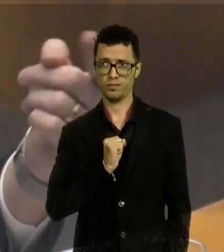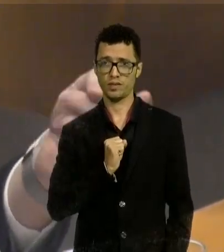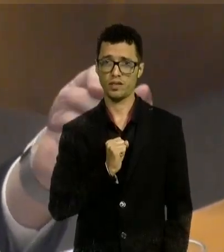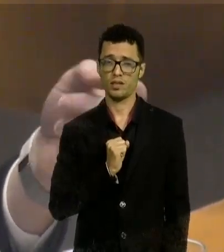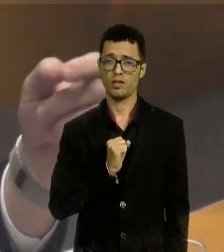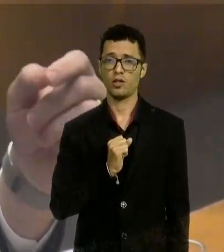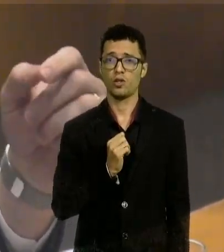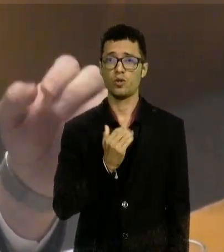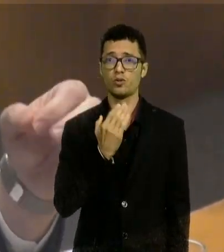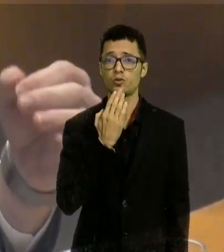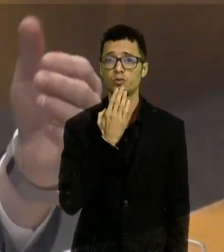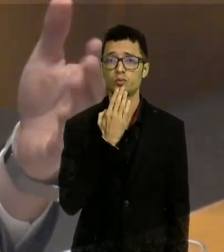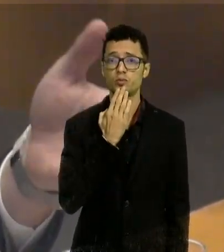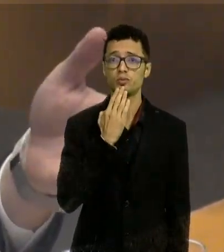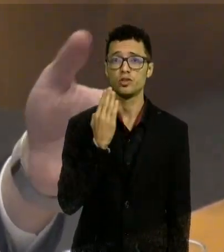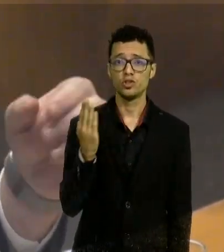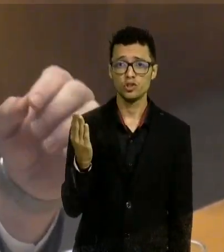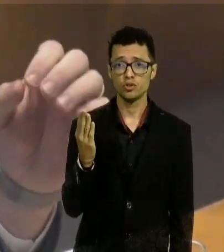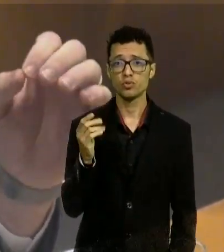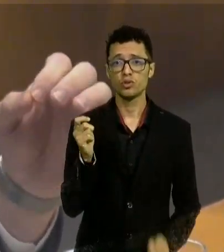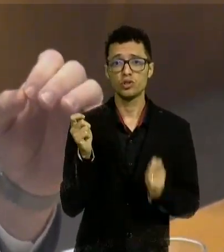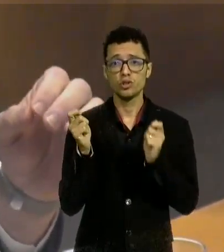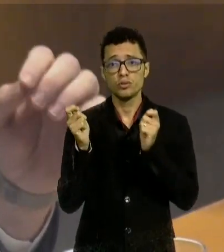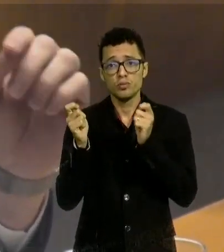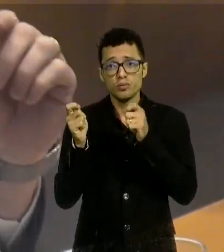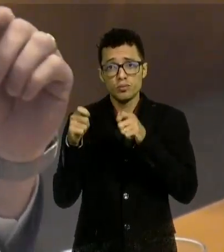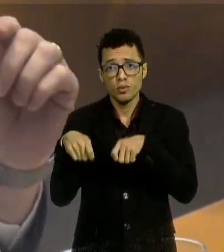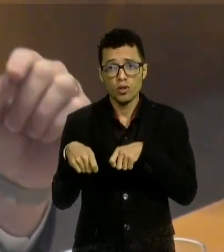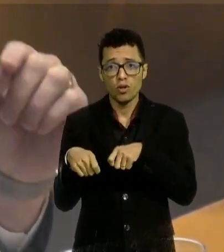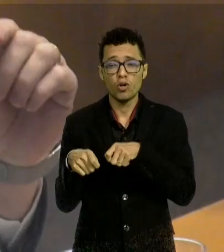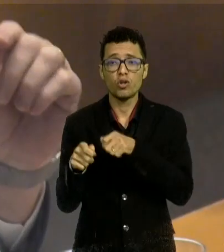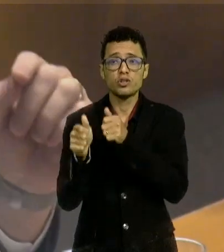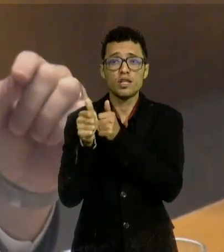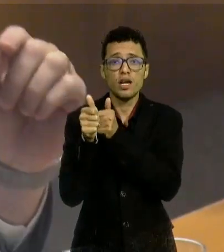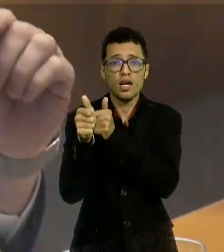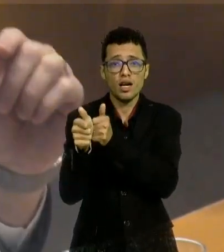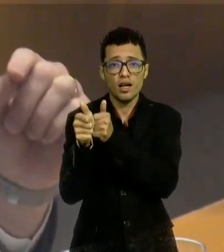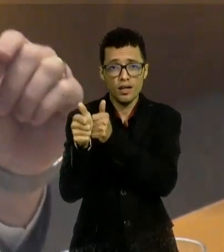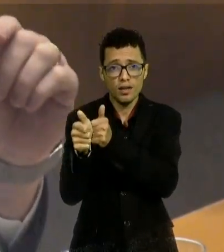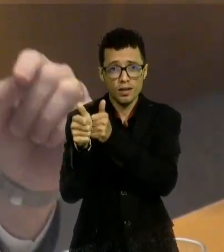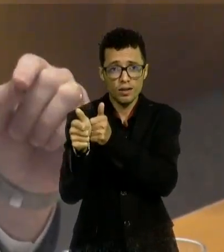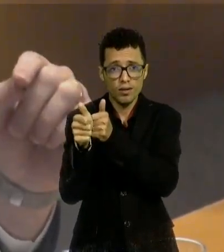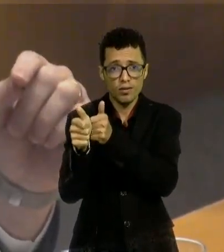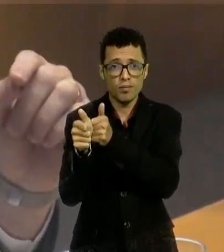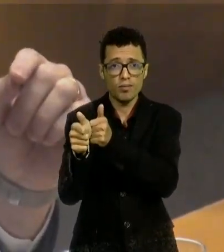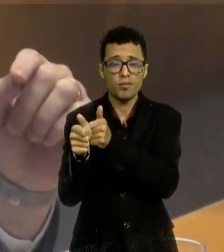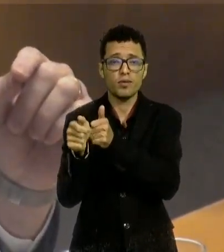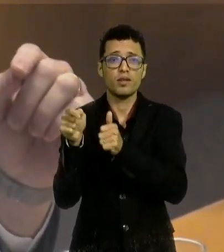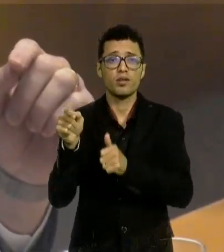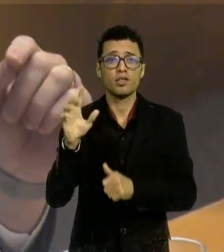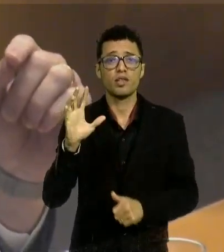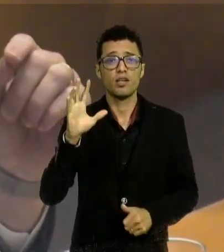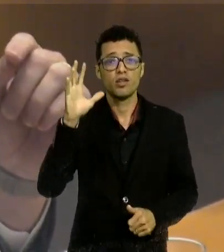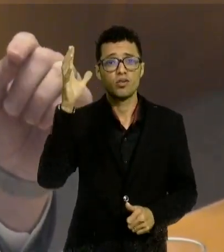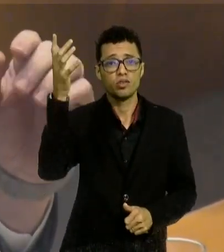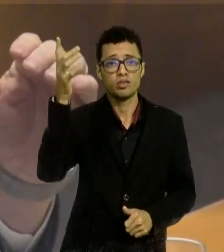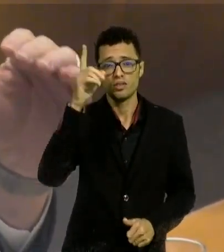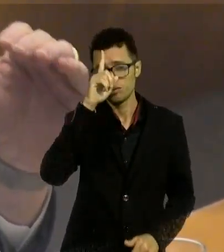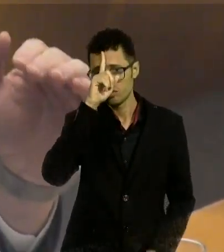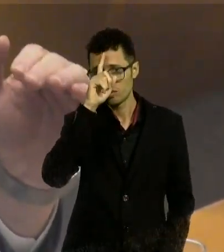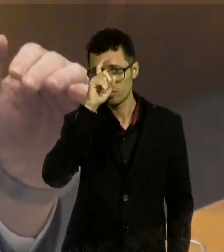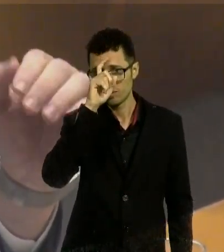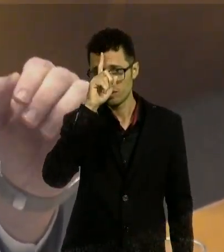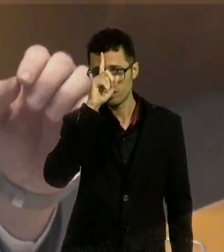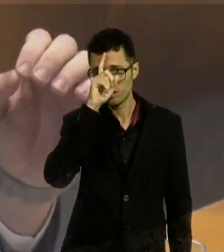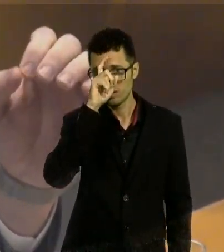passe a acompanhar, que instaure o inquérito para acompanhar o que está ocorrendo no hospital regional. Porque aquilo